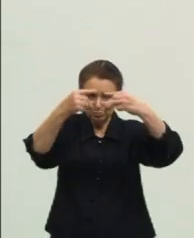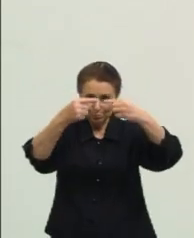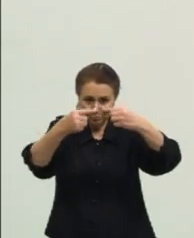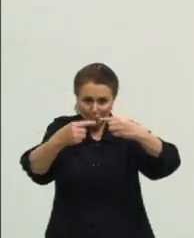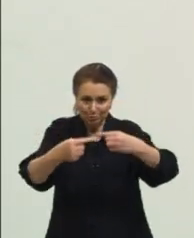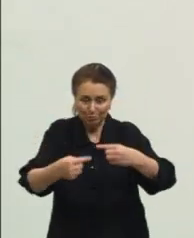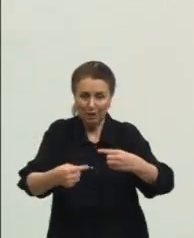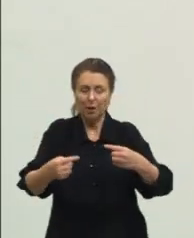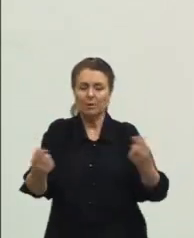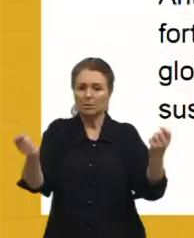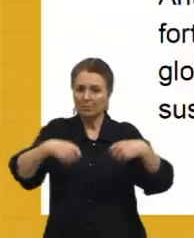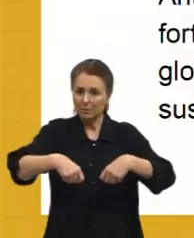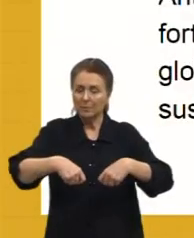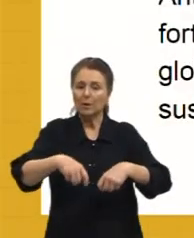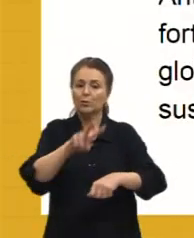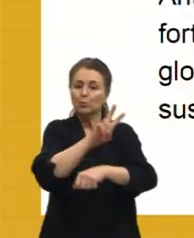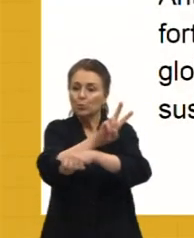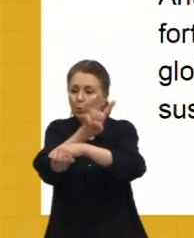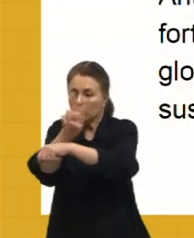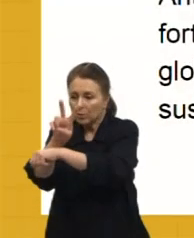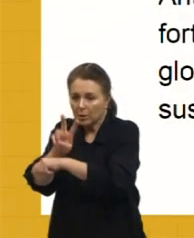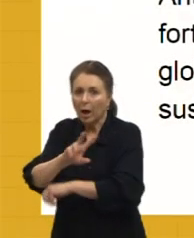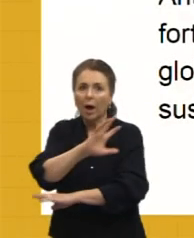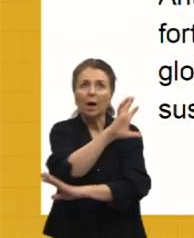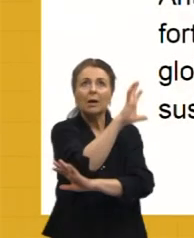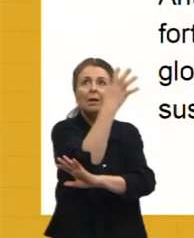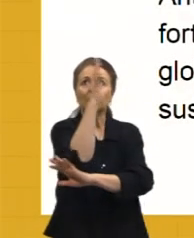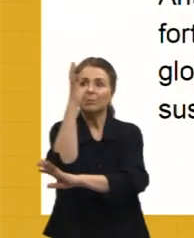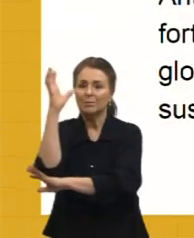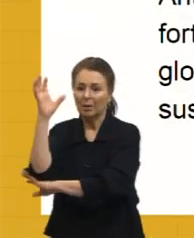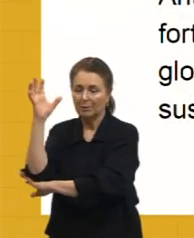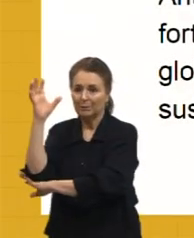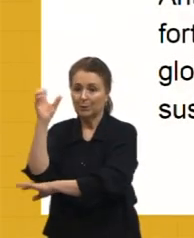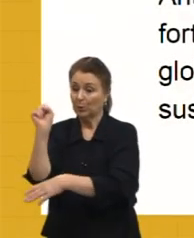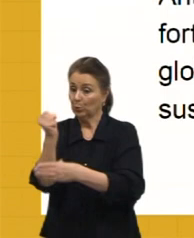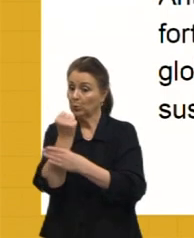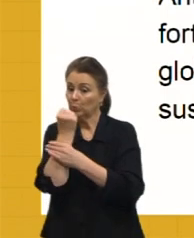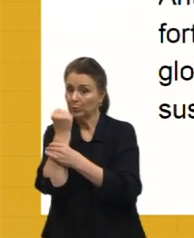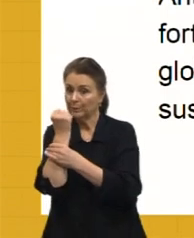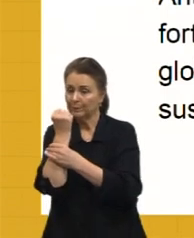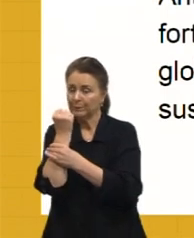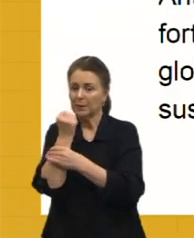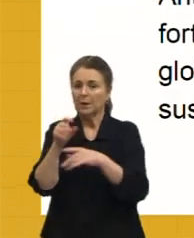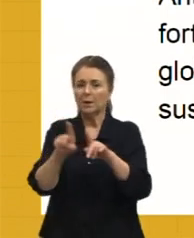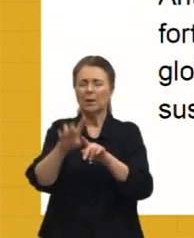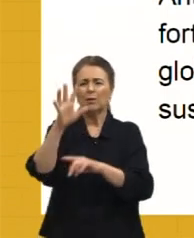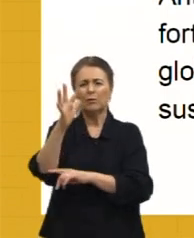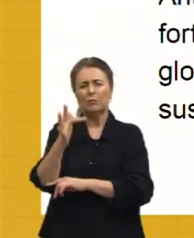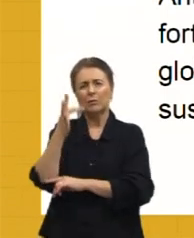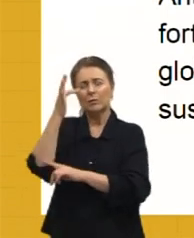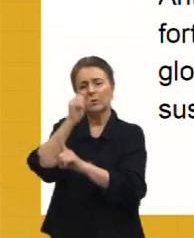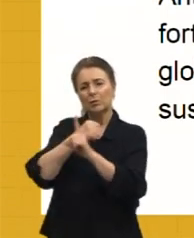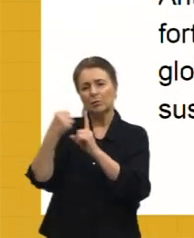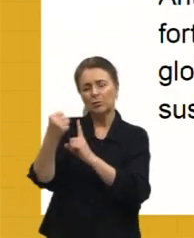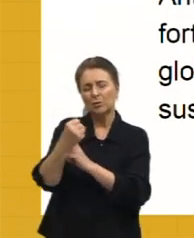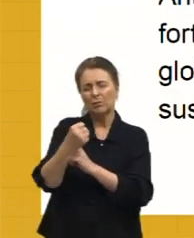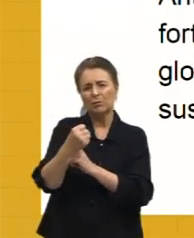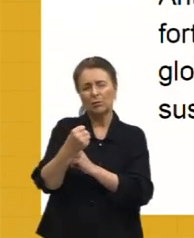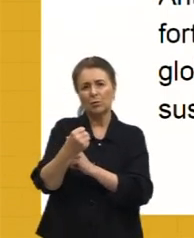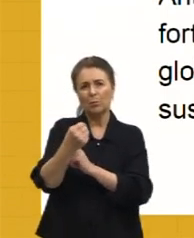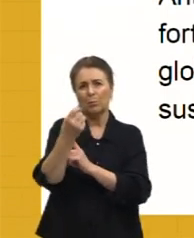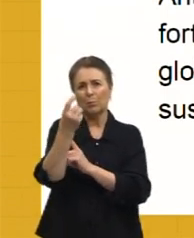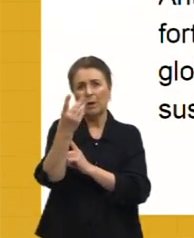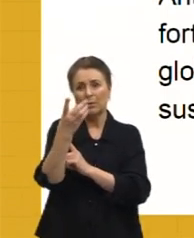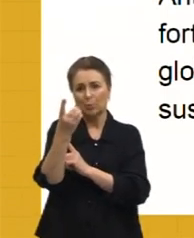possibilidades de preservação do meio ambiente ao todo entre Filosofia e Sociologia foram 14